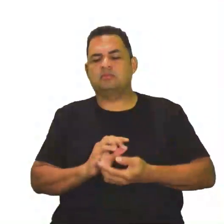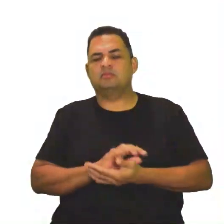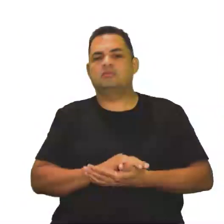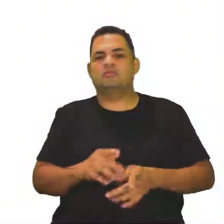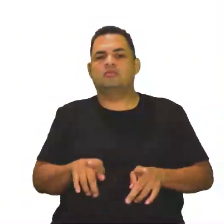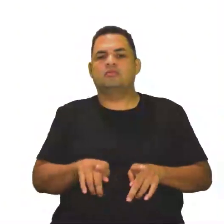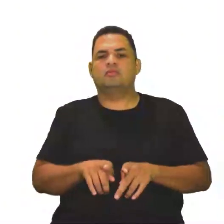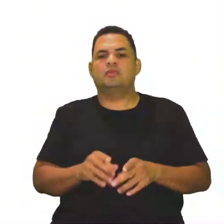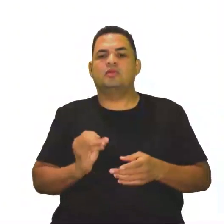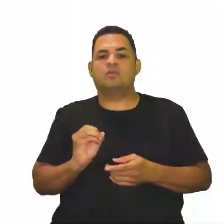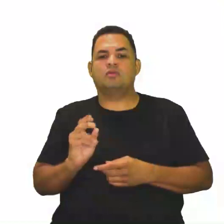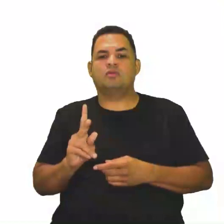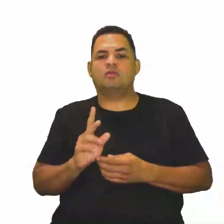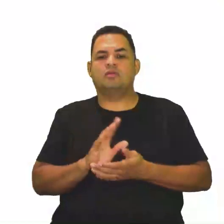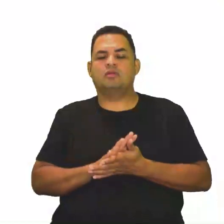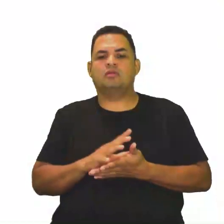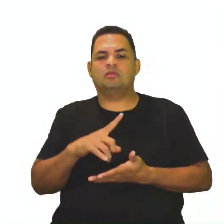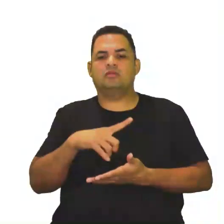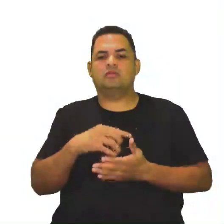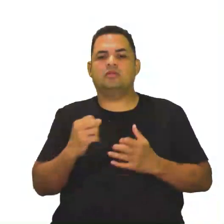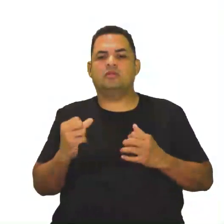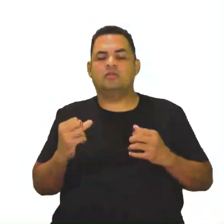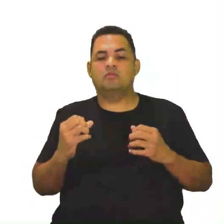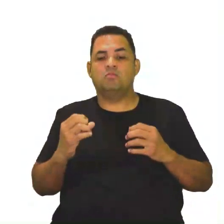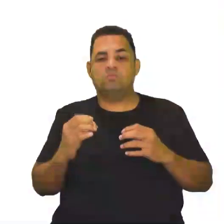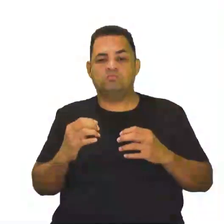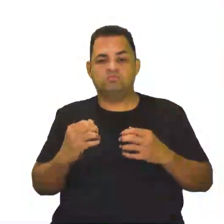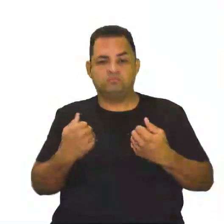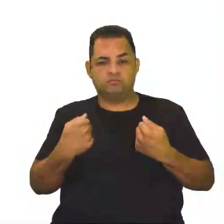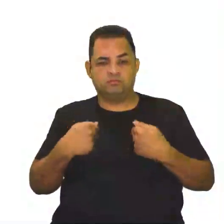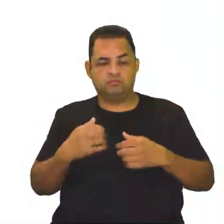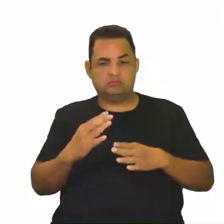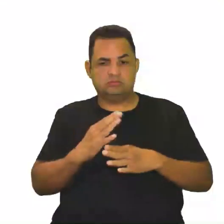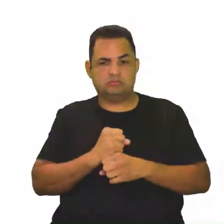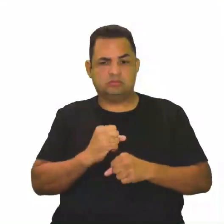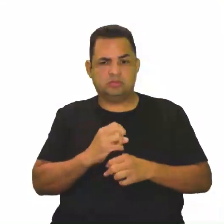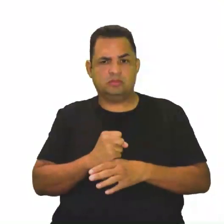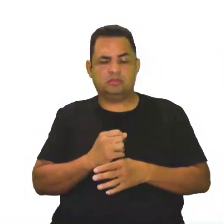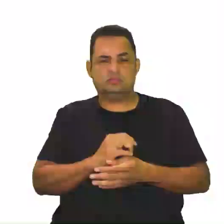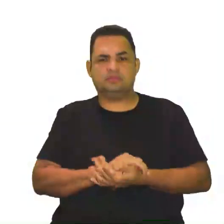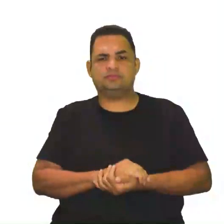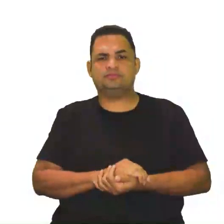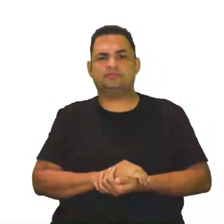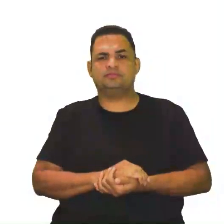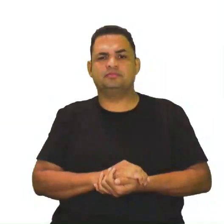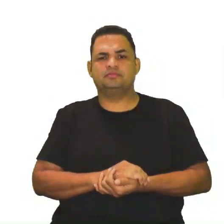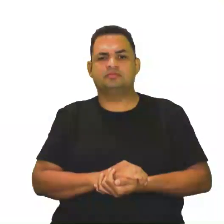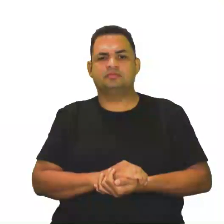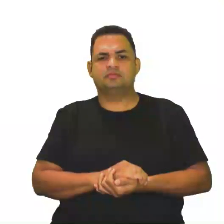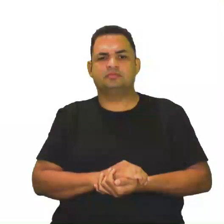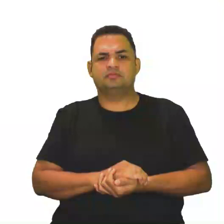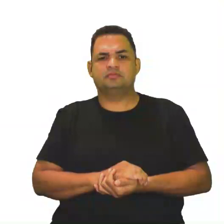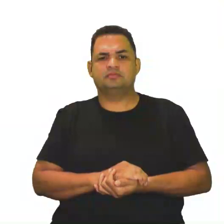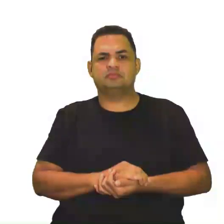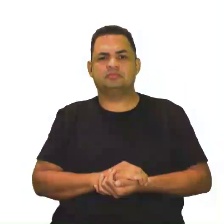resistência, ok? Então nós podemos calcular. Deixa eu apagar aqui rapidinho.